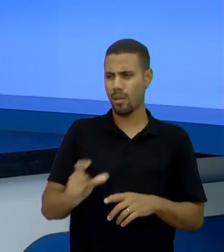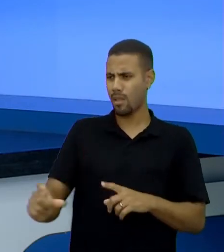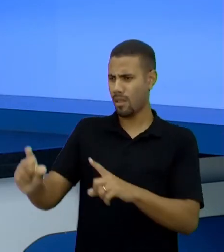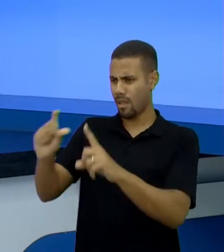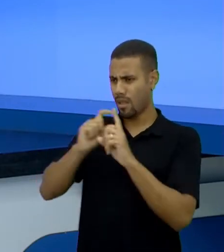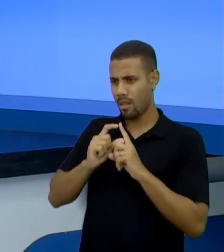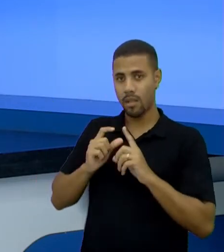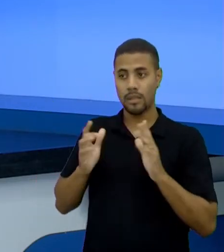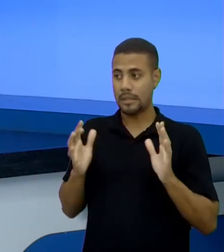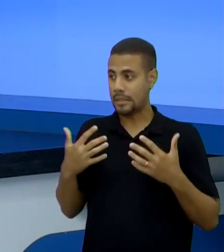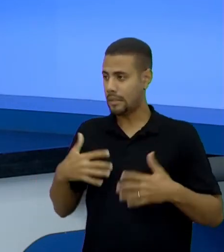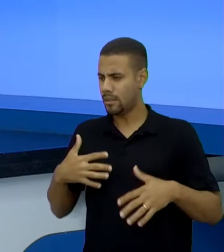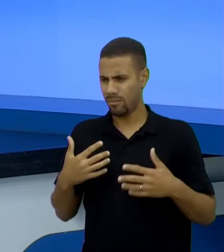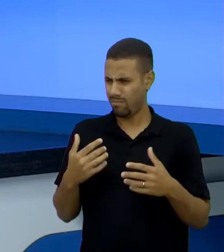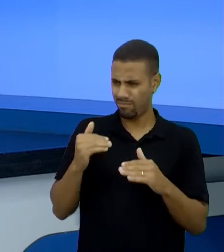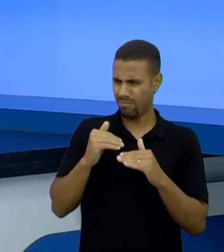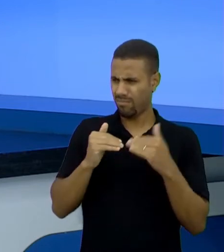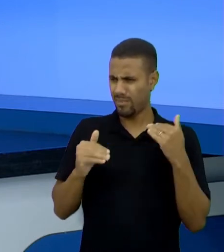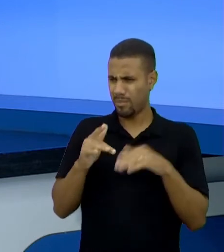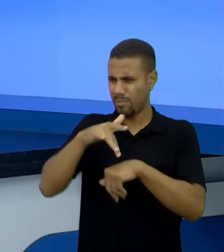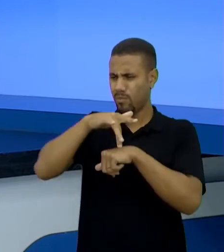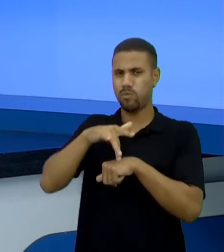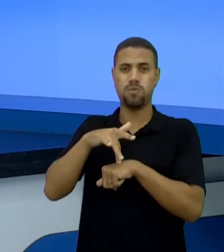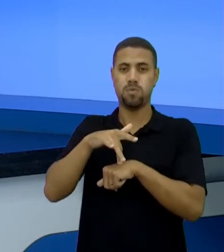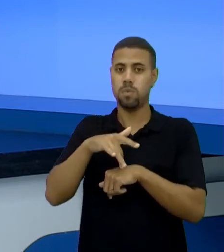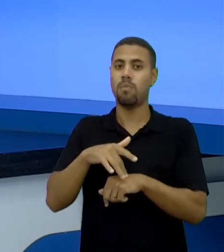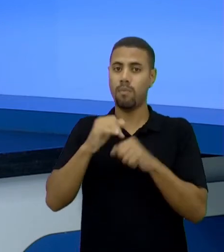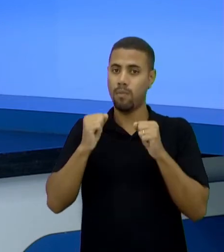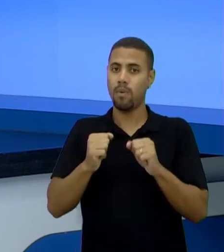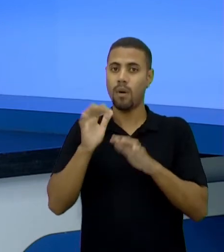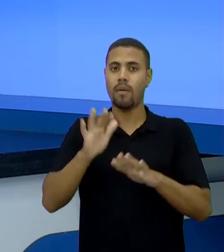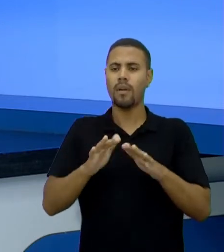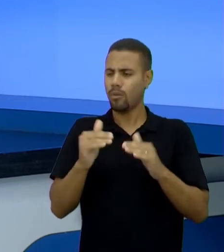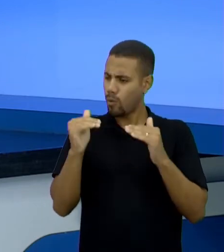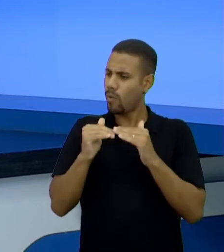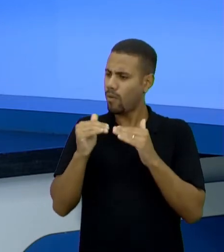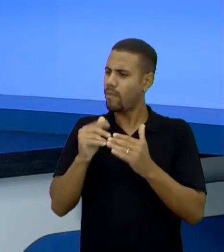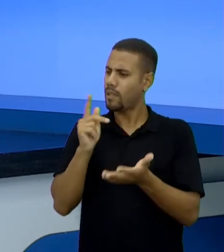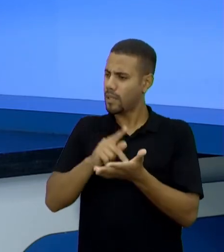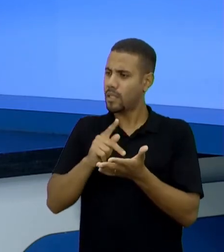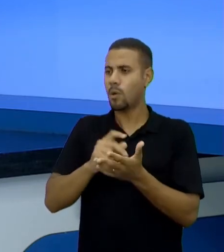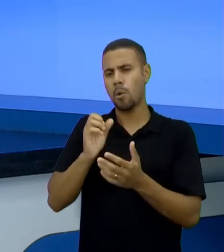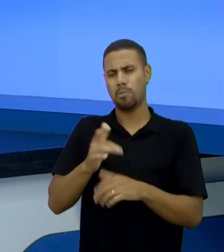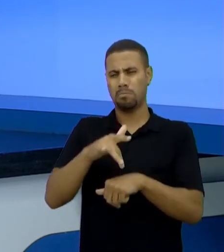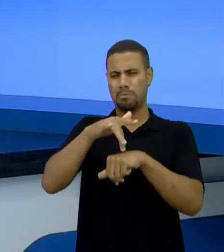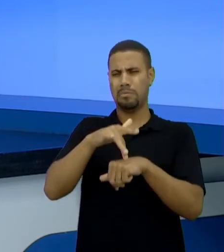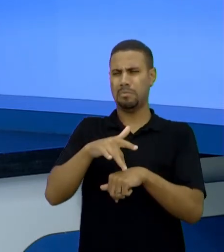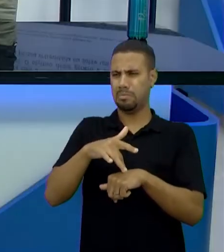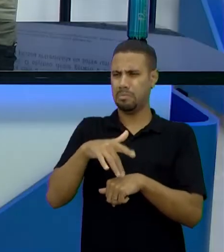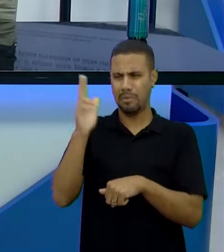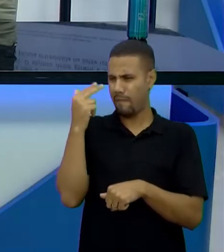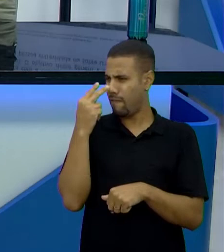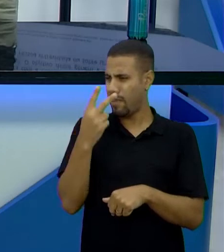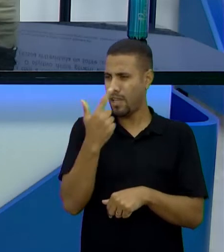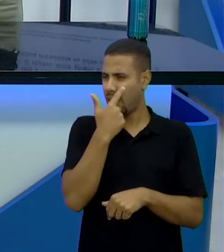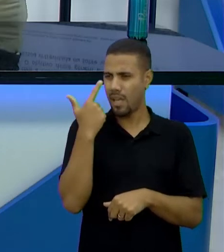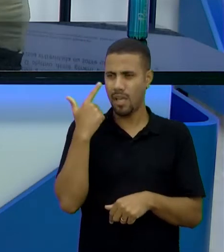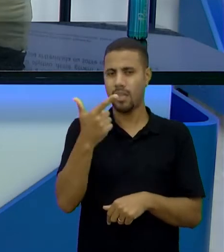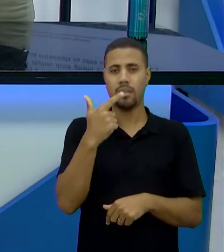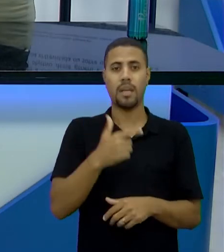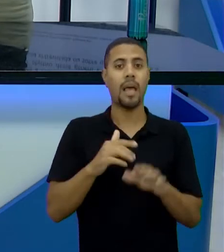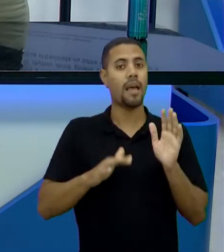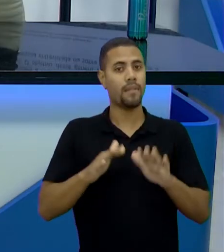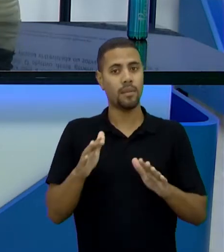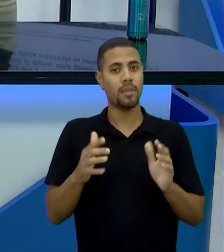assuste, para ouvir algo com que a gente concorde e ouvir algo com que a gente ache um absurdo. Sim. E estar